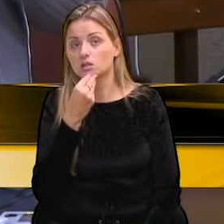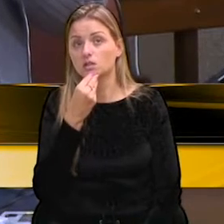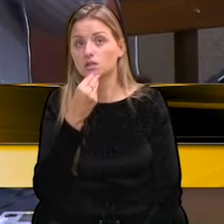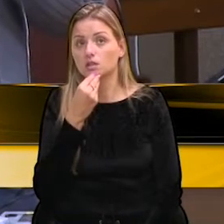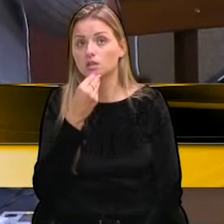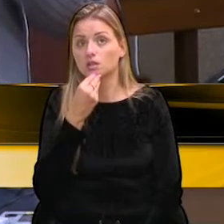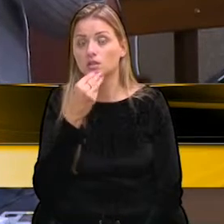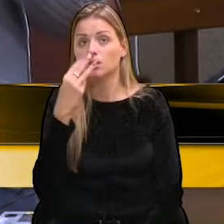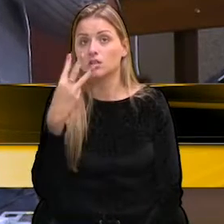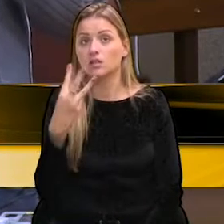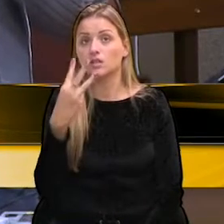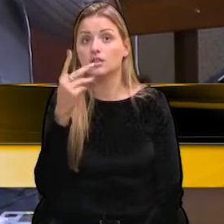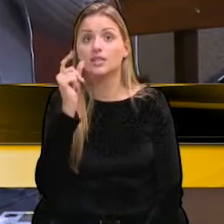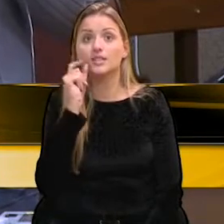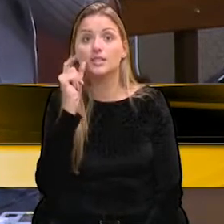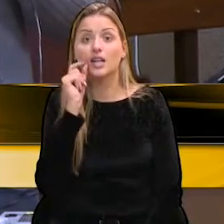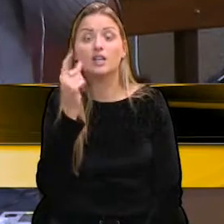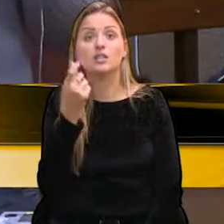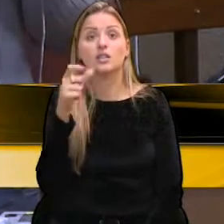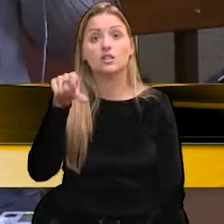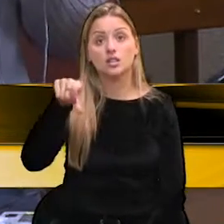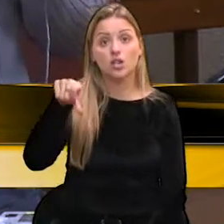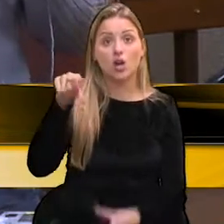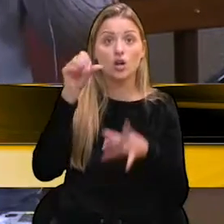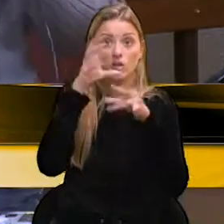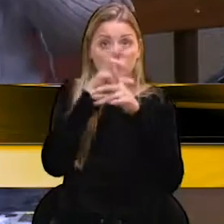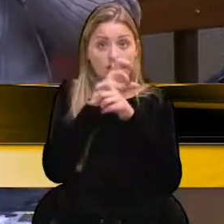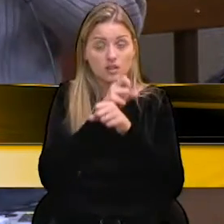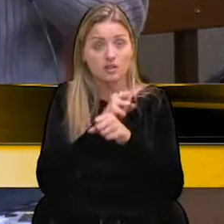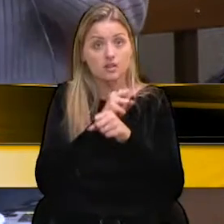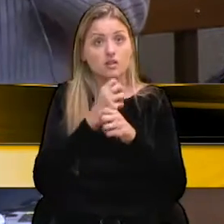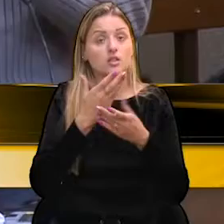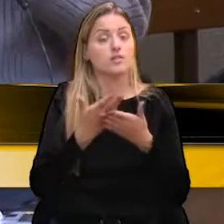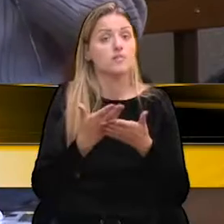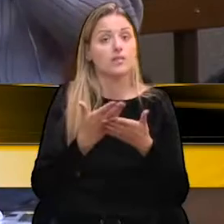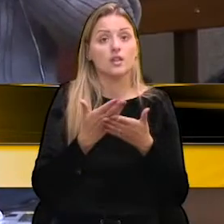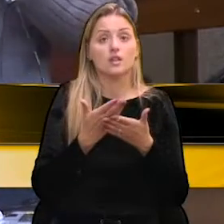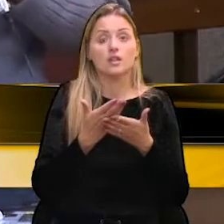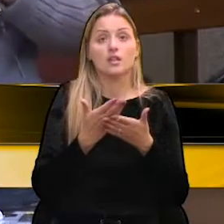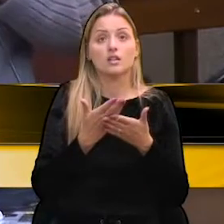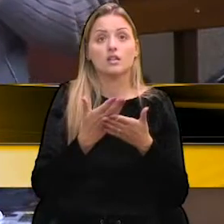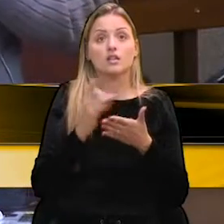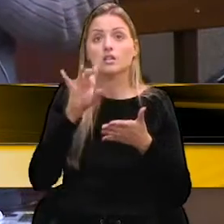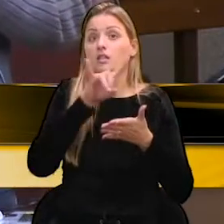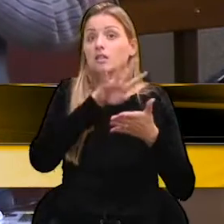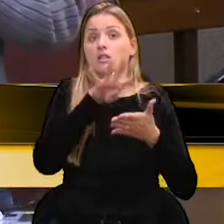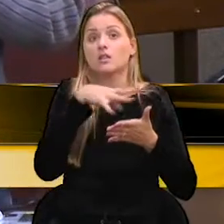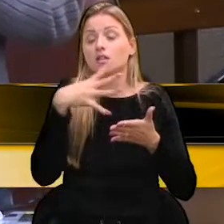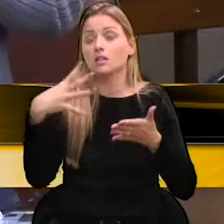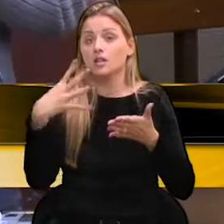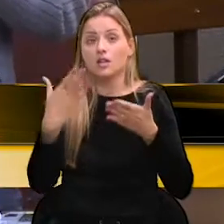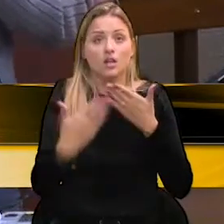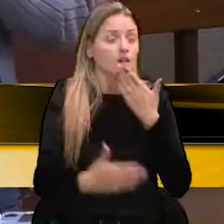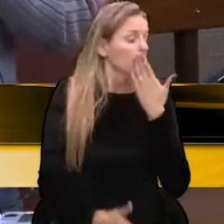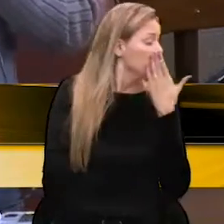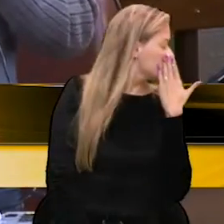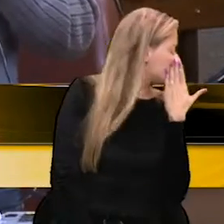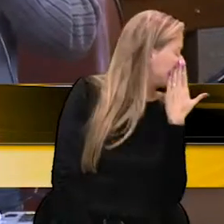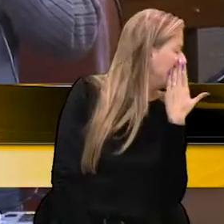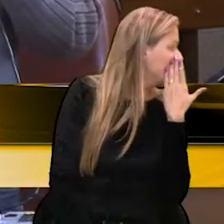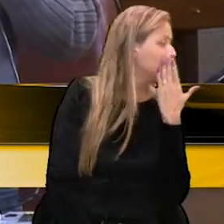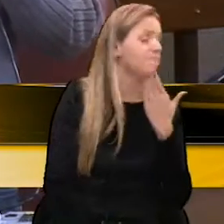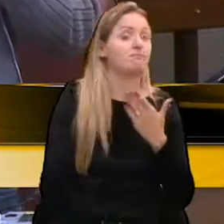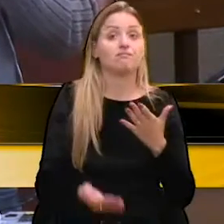três machos de gato. Então ele tem seis, nove animais. Que eu vou pegar aleatoriamente aqui numa planilha aqui. Nobres